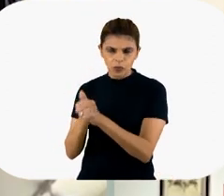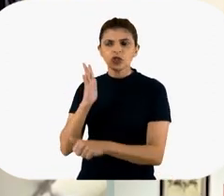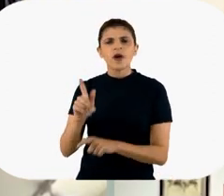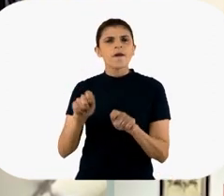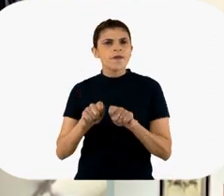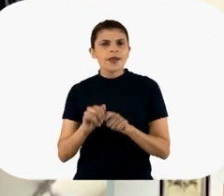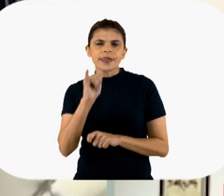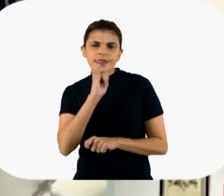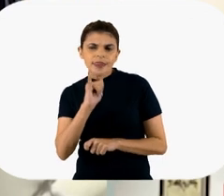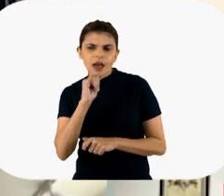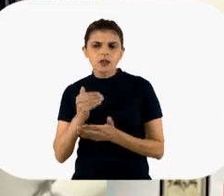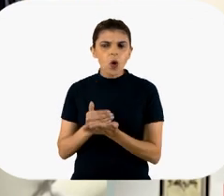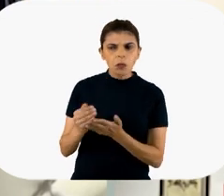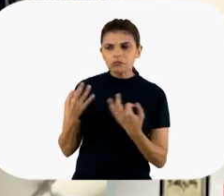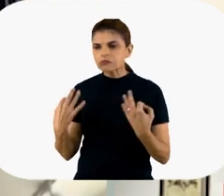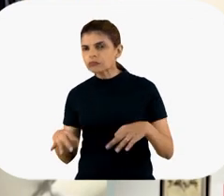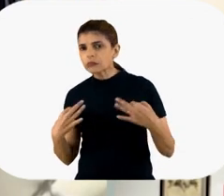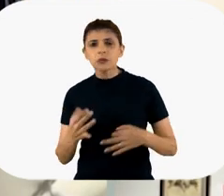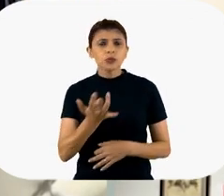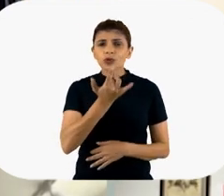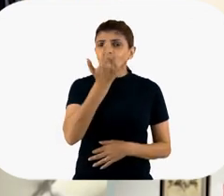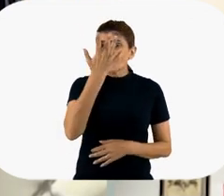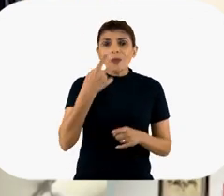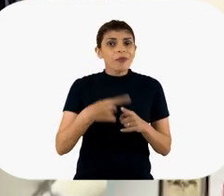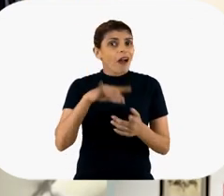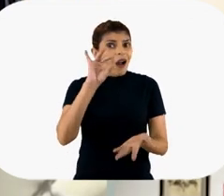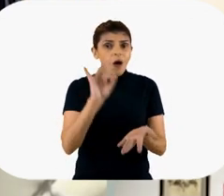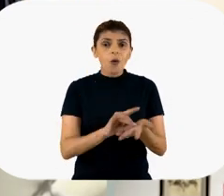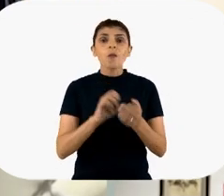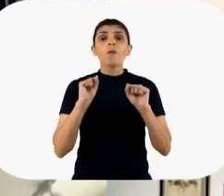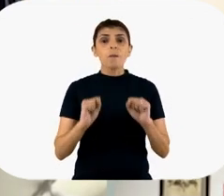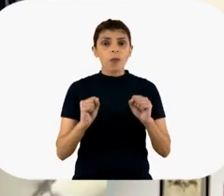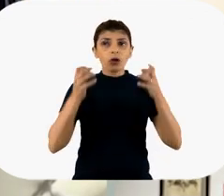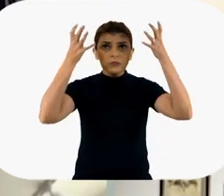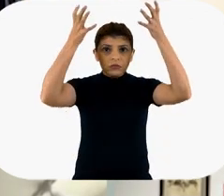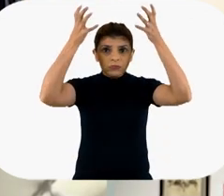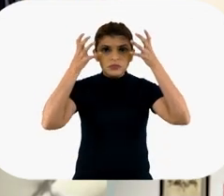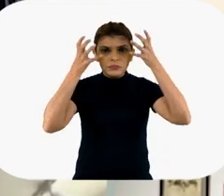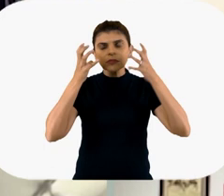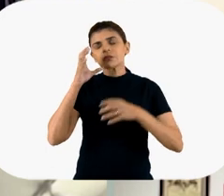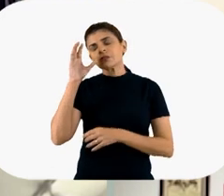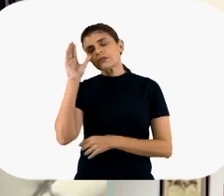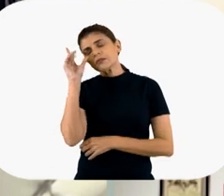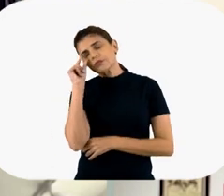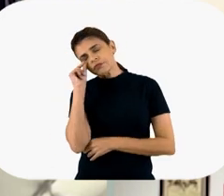a gente já fez uns testes iniciais. E é muito fácil, porque realmente você pode ligar num CPAP de apneia do